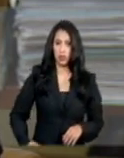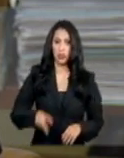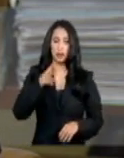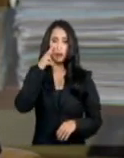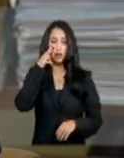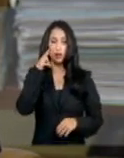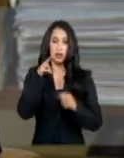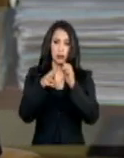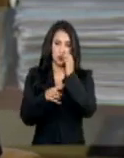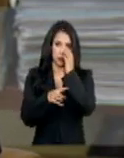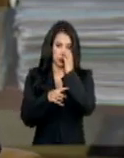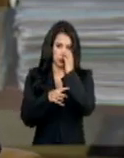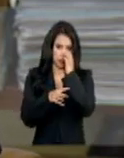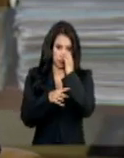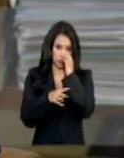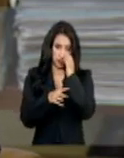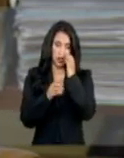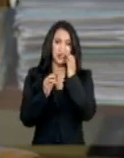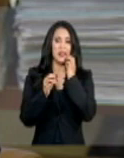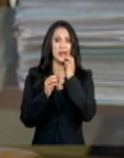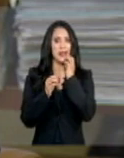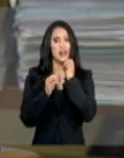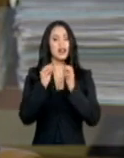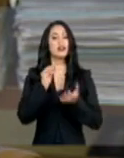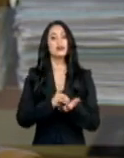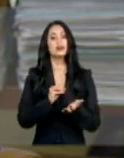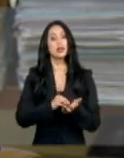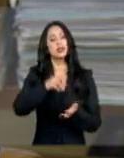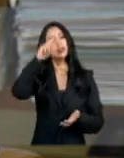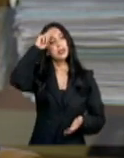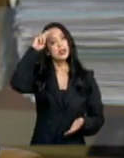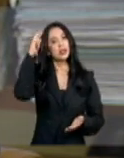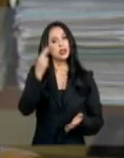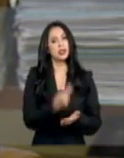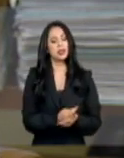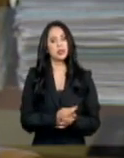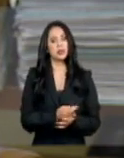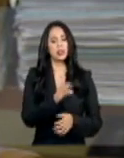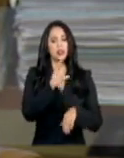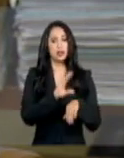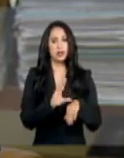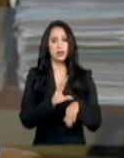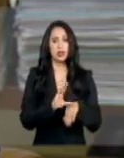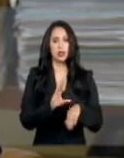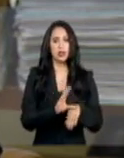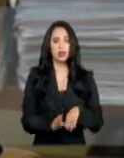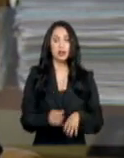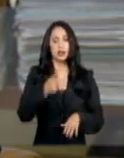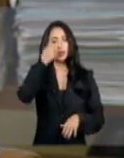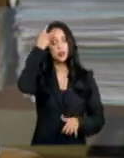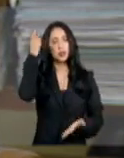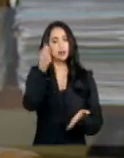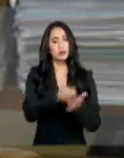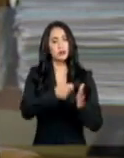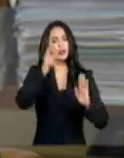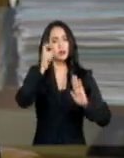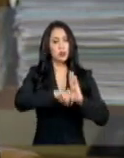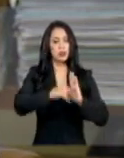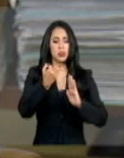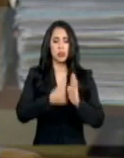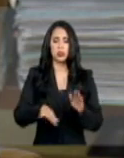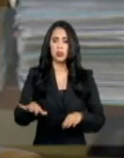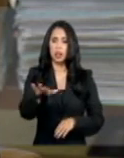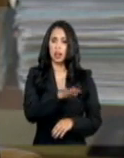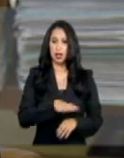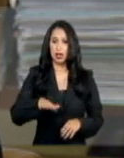frontal desrespeito às garantias constitucionalmente assegurados aos contribuintes e as pessoas em geral